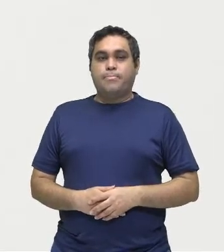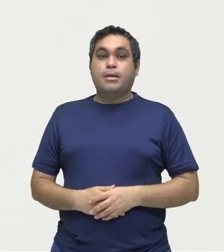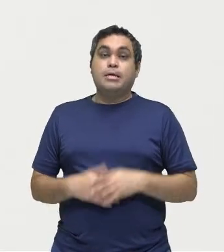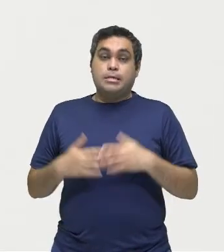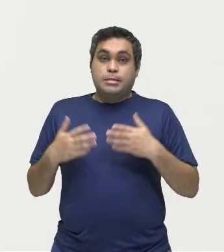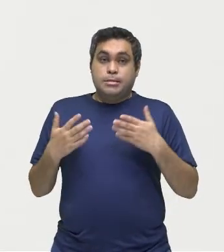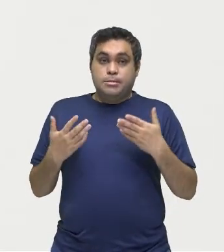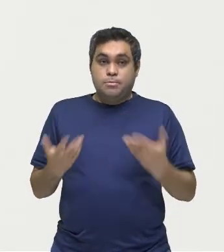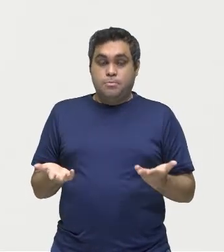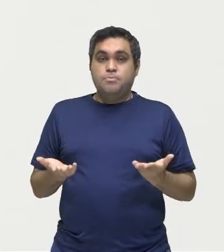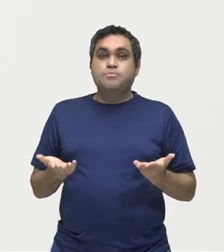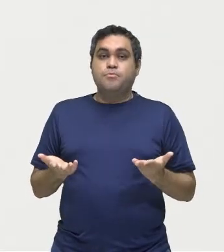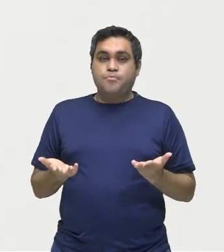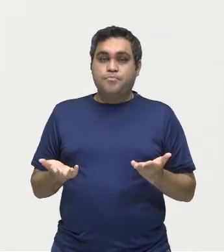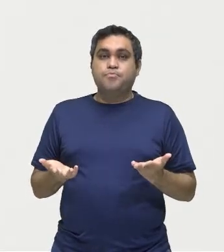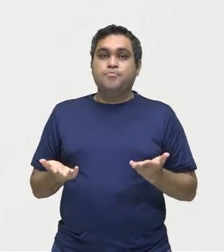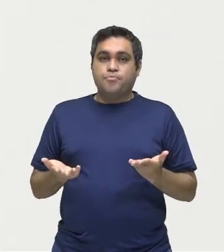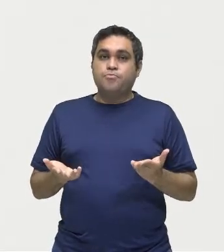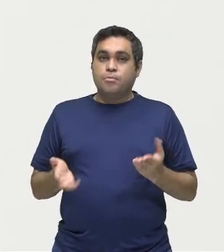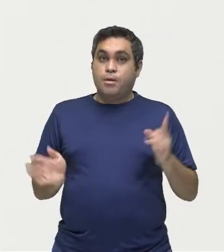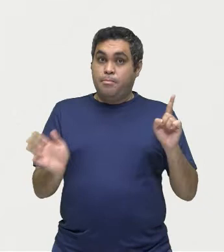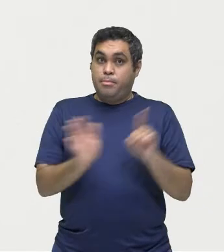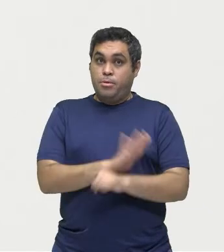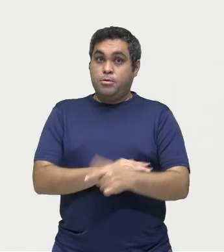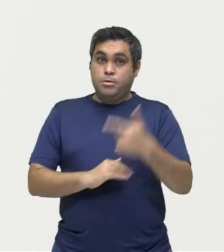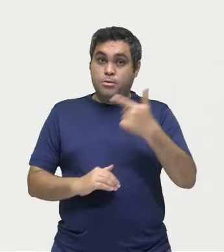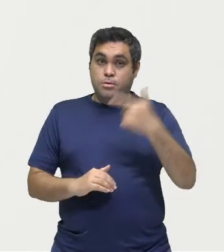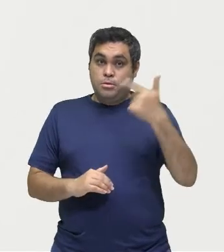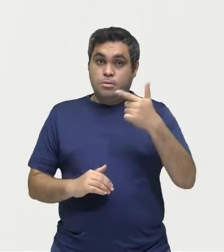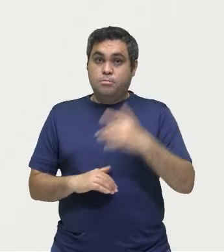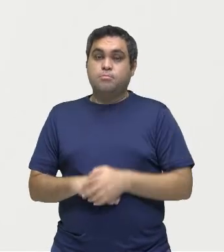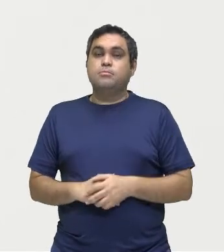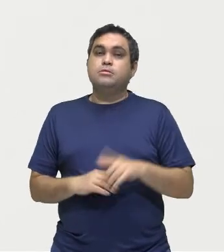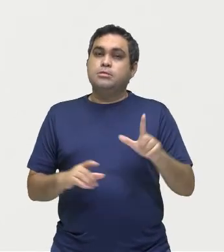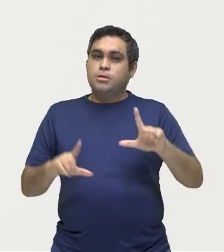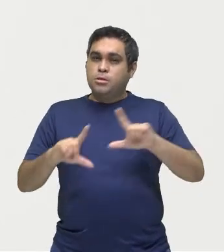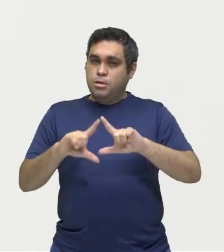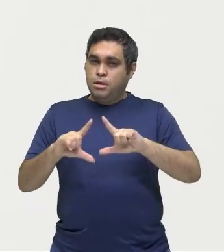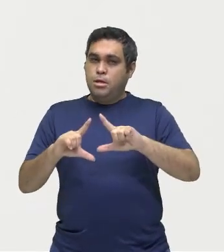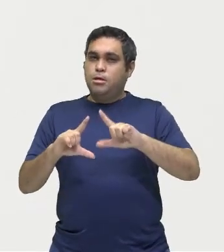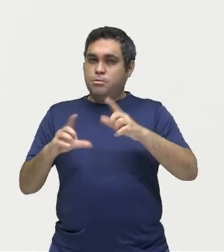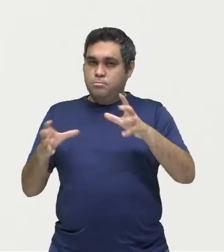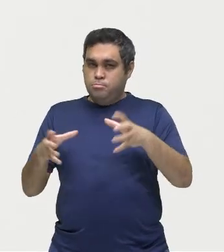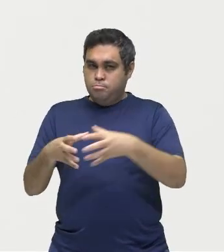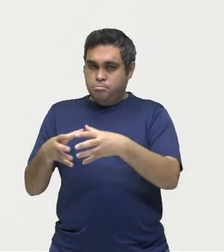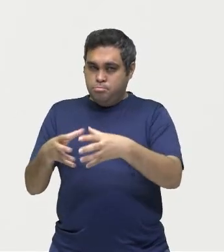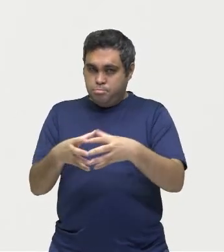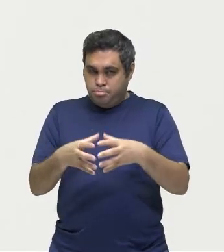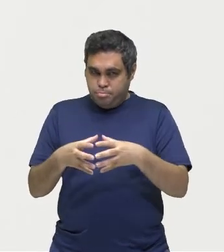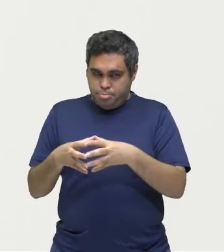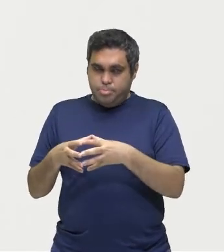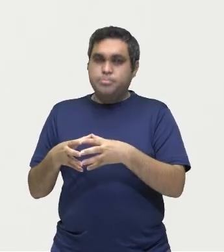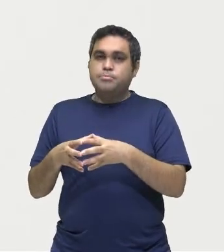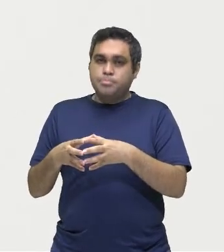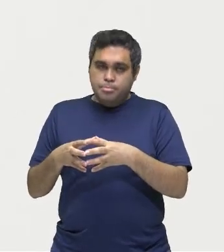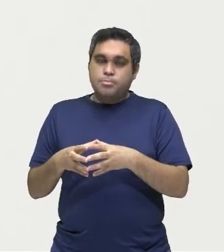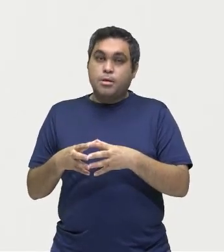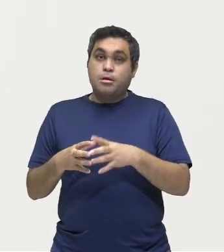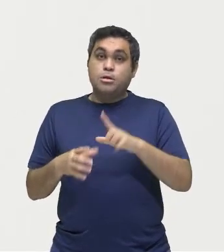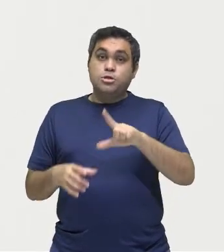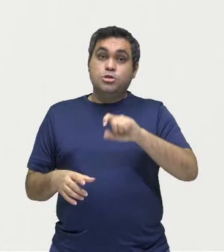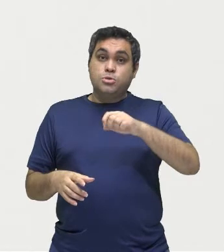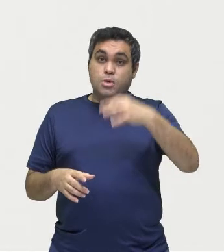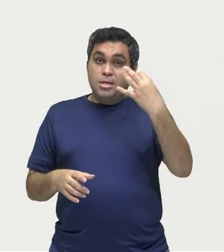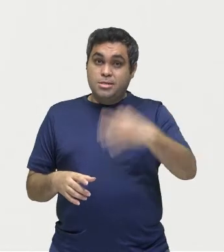Então, né, na questão 2, ele diz o seguinte. Quanto à classificação de triângulos, assinale a alternativa correta. Letra